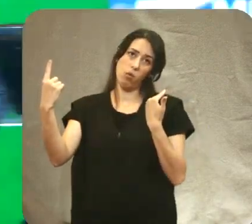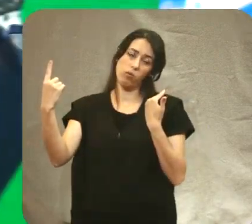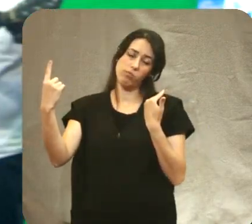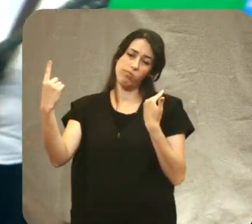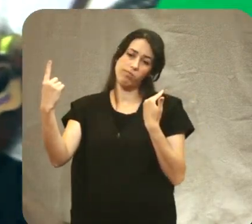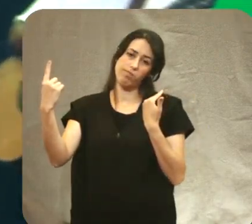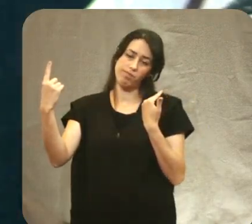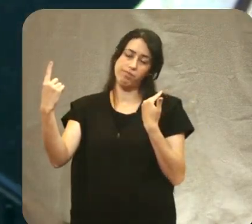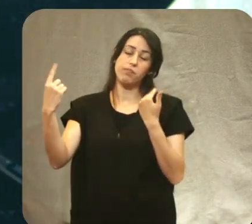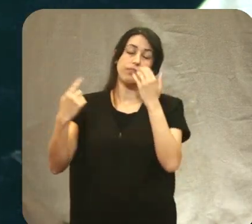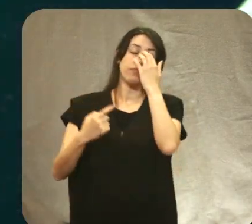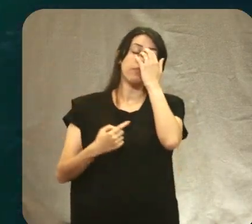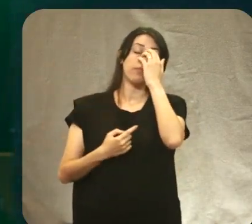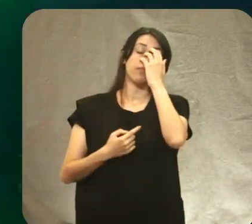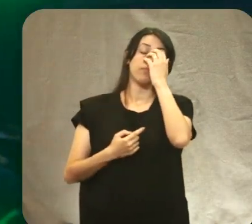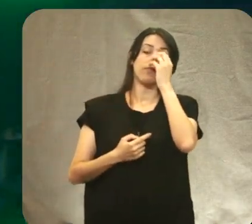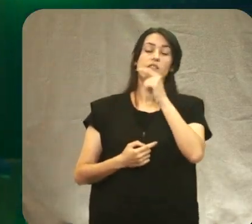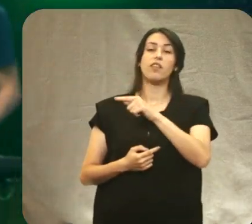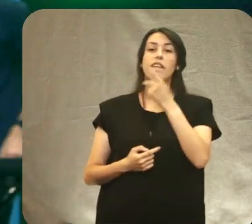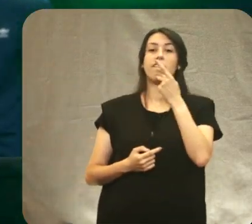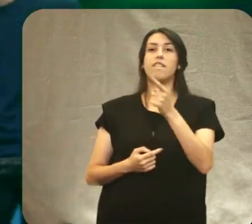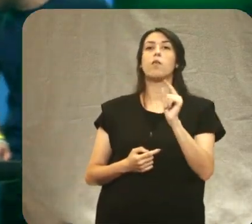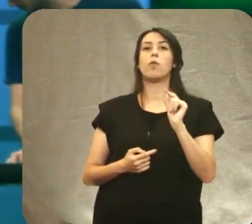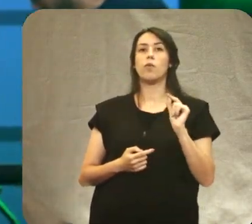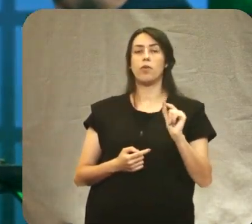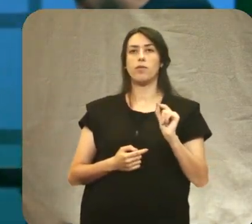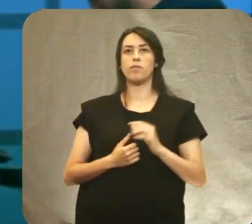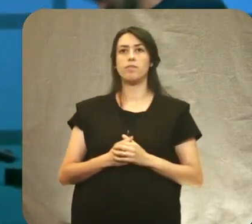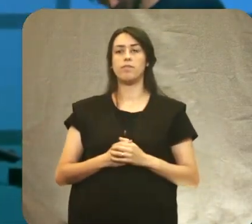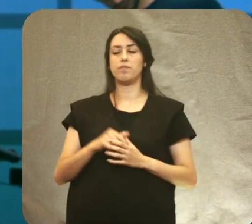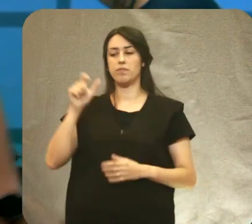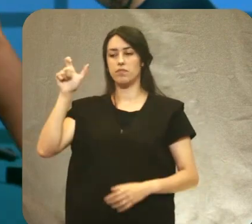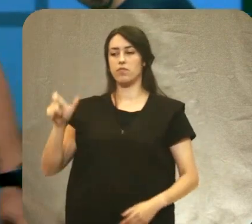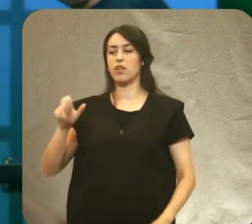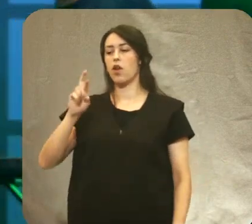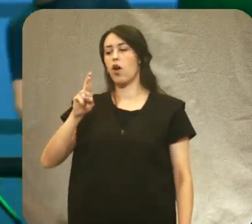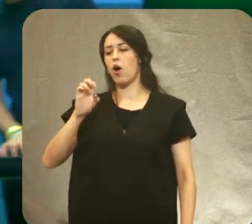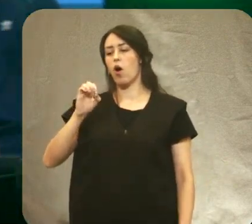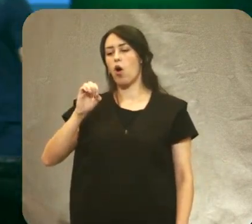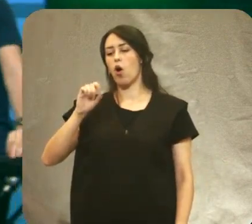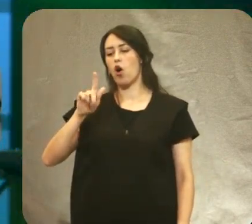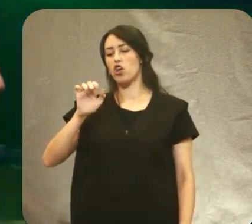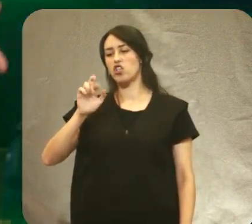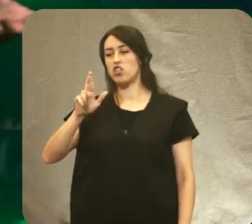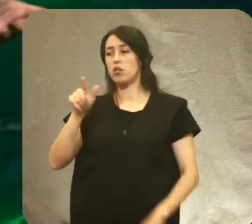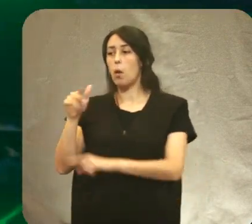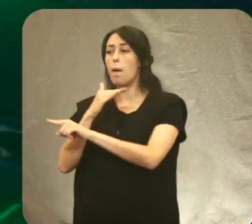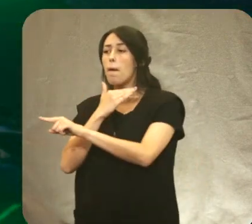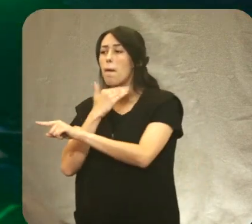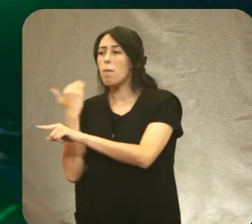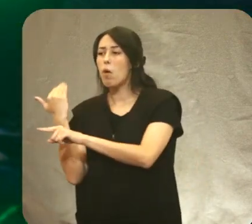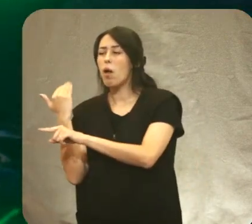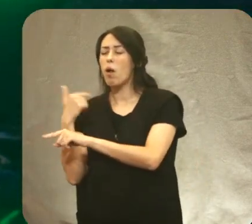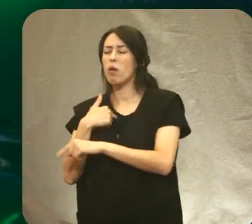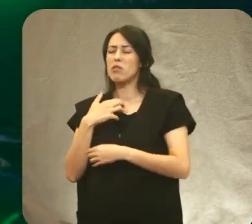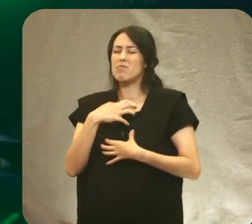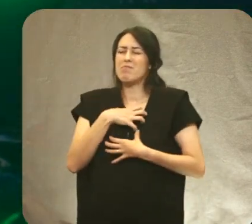Ele vai dizer: quando o Roger morreu, eu perdi um pouco do